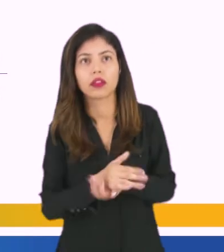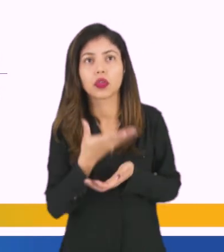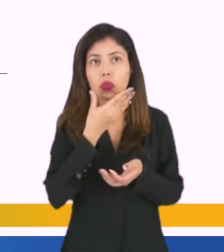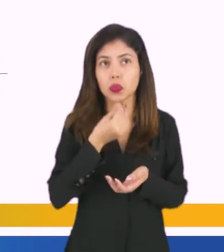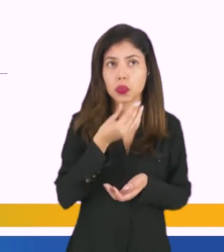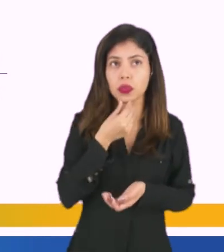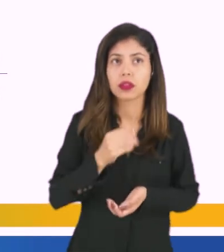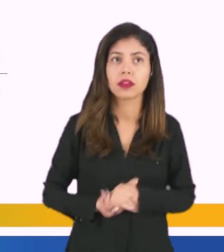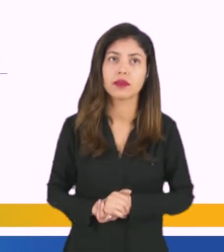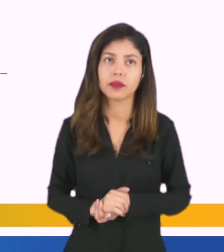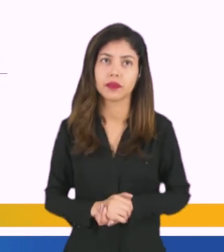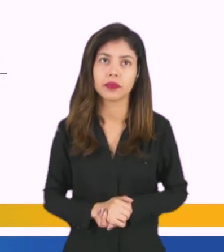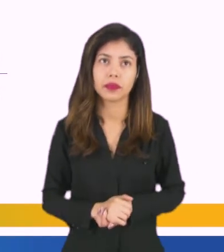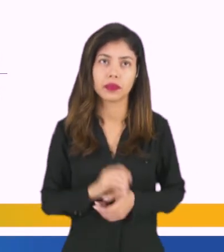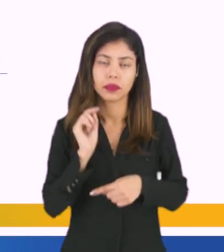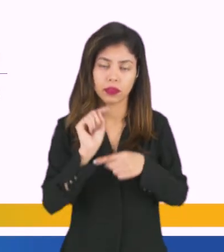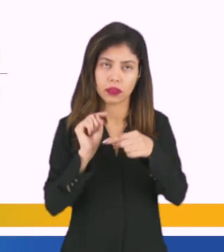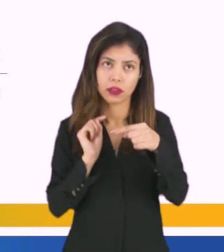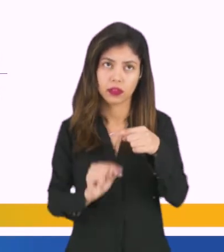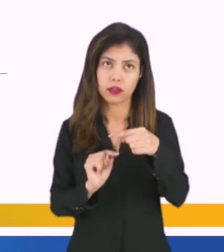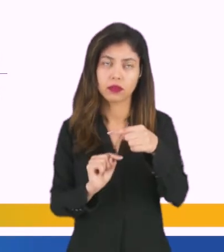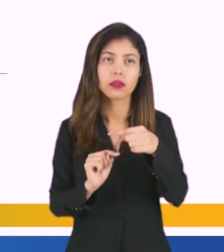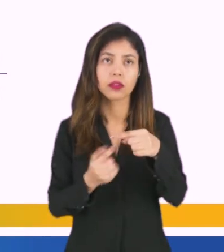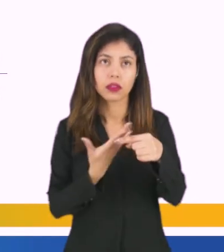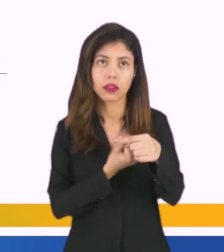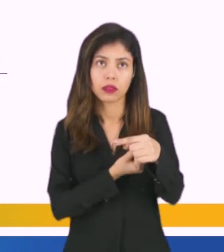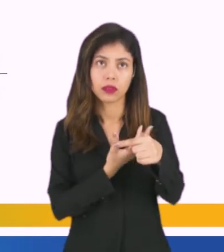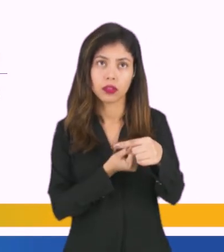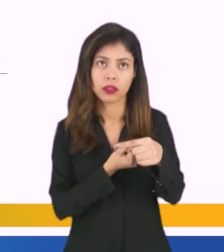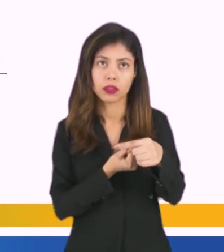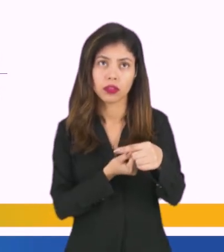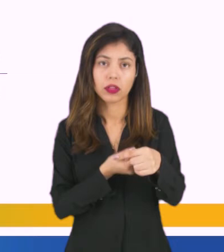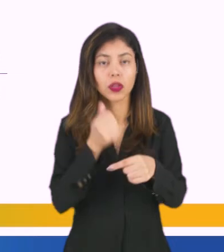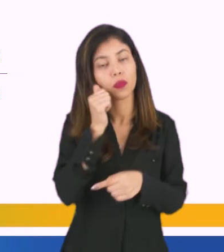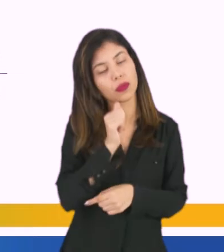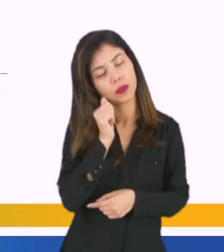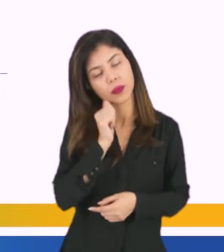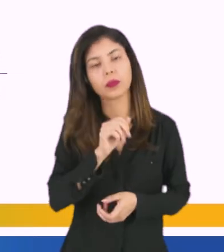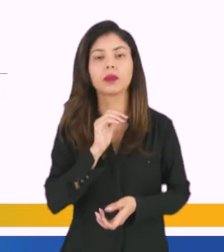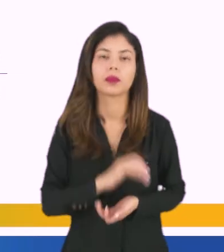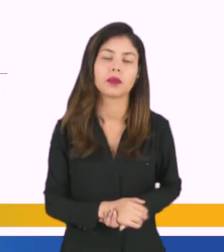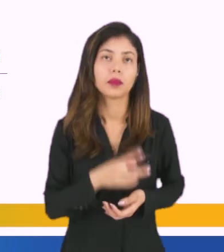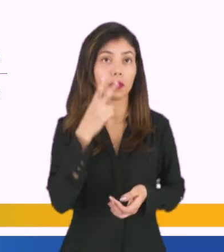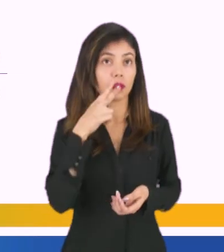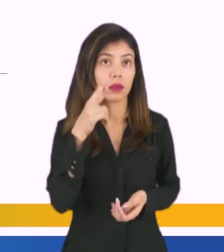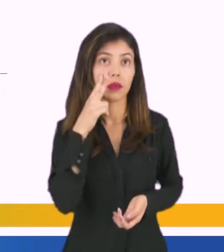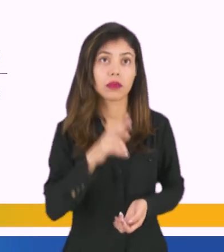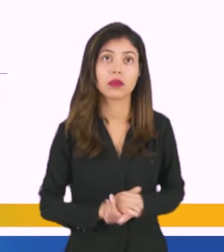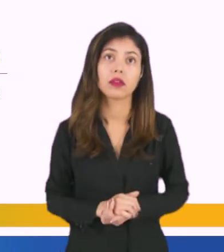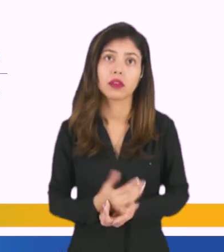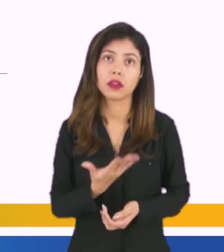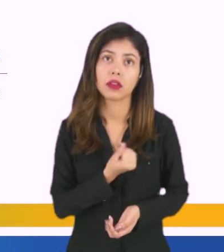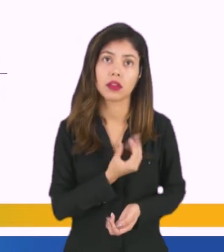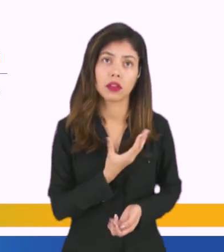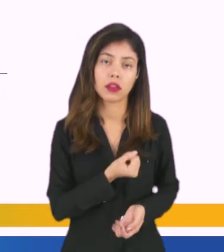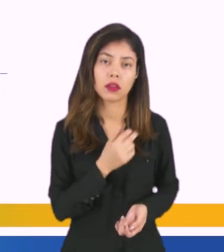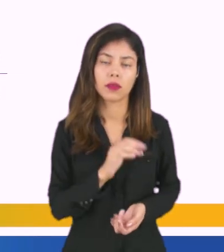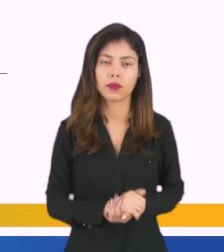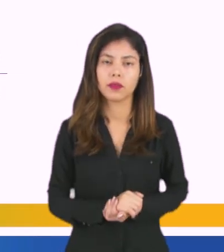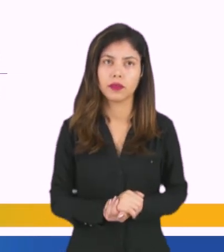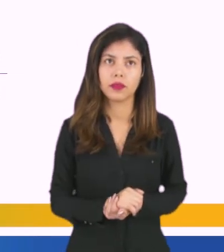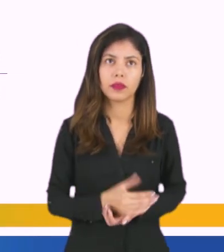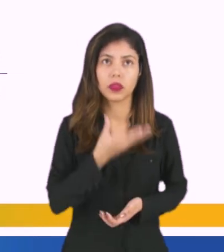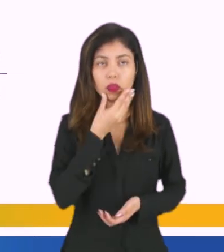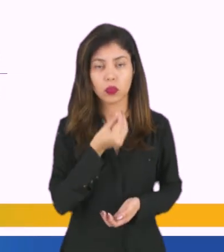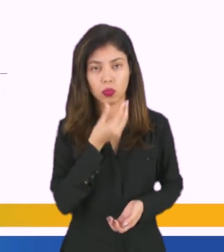né? E que é dividido pelo número de casos de diabetes em mulheres. Vocês podem ver aí que o numerador é